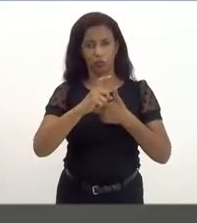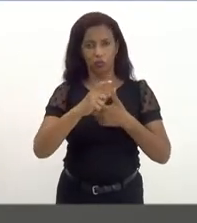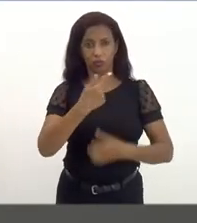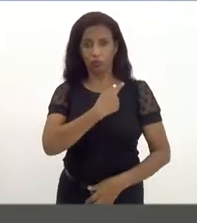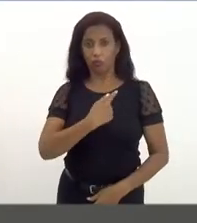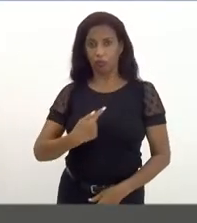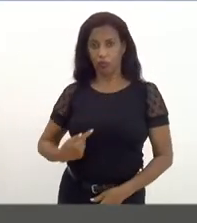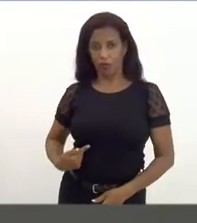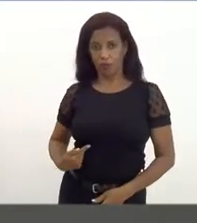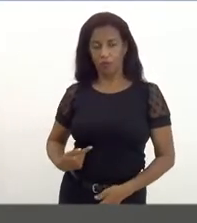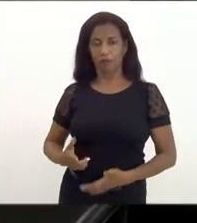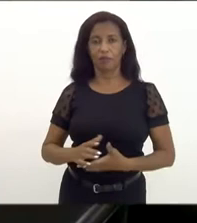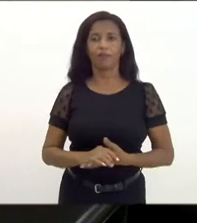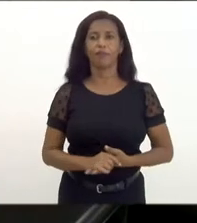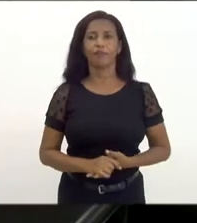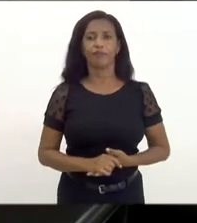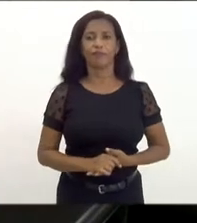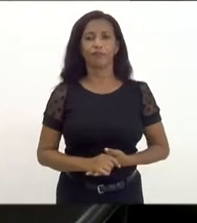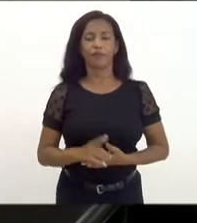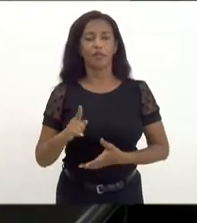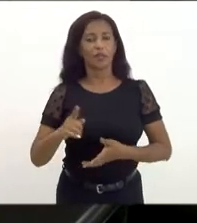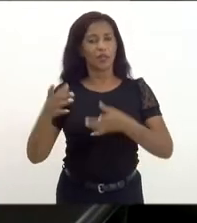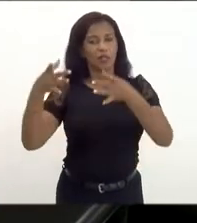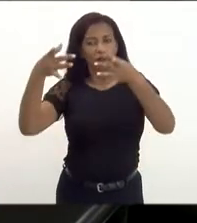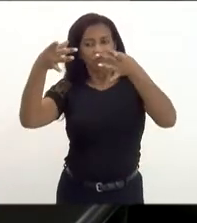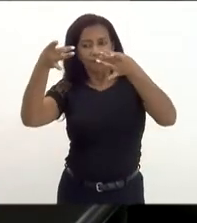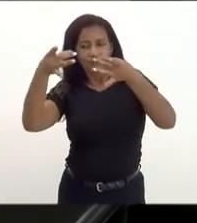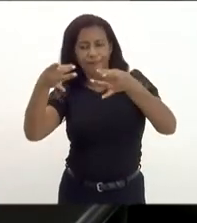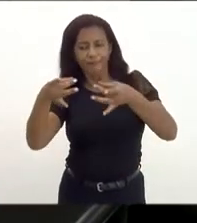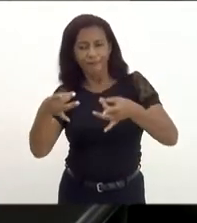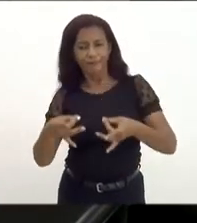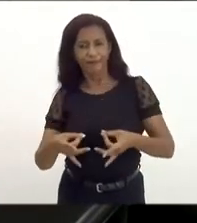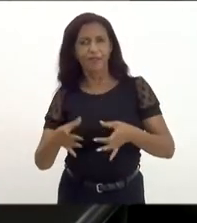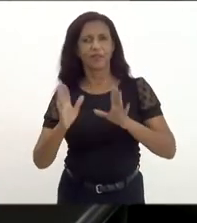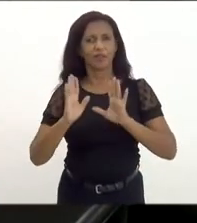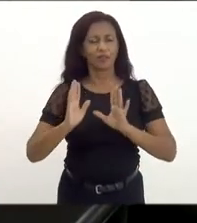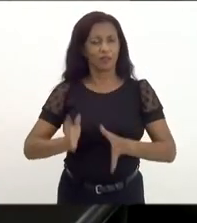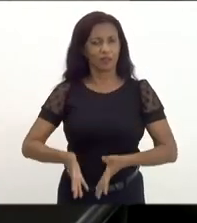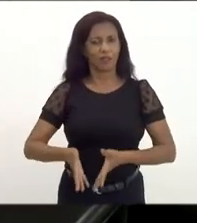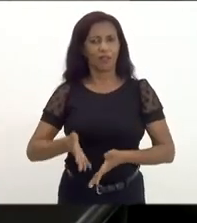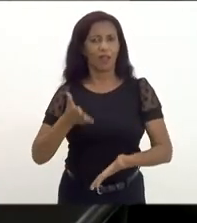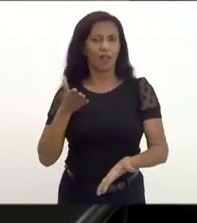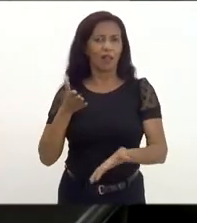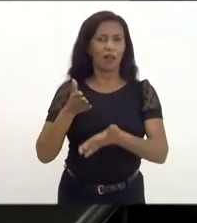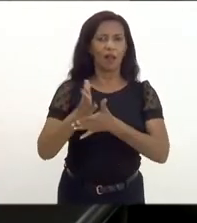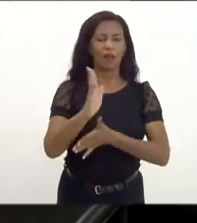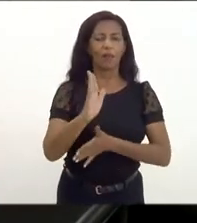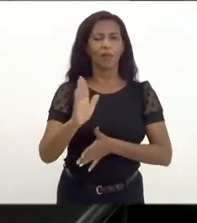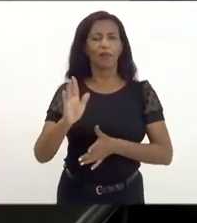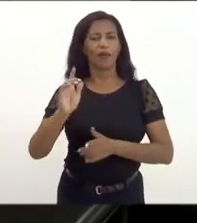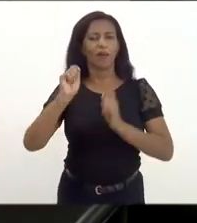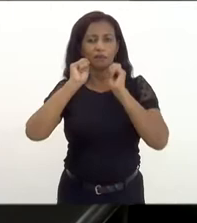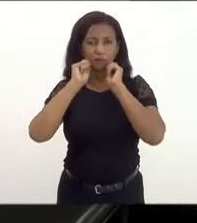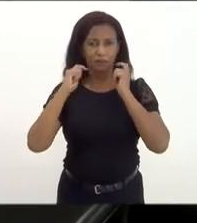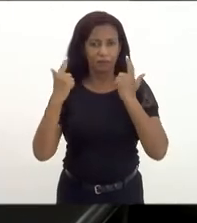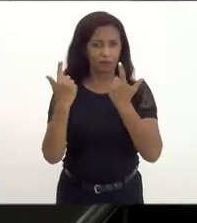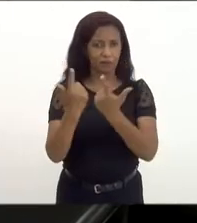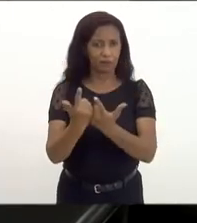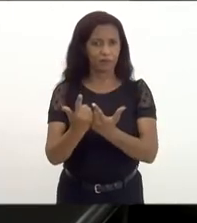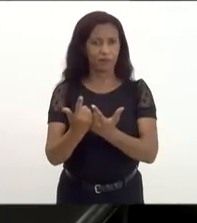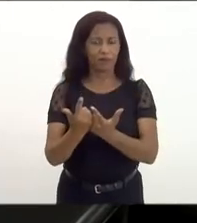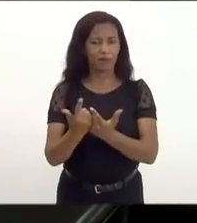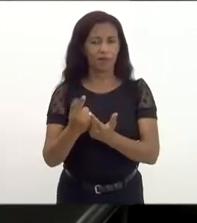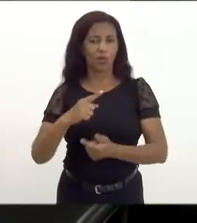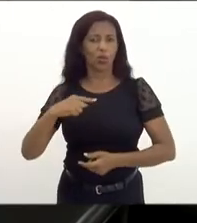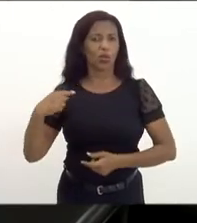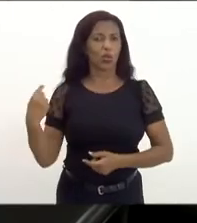o tio tem definido alguns pontos e aprovados pela alerj a